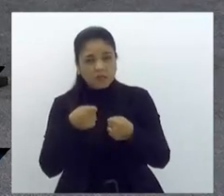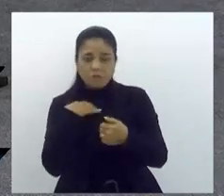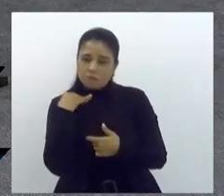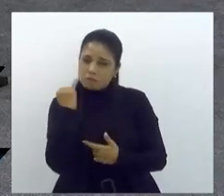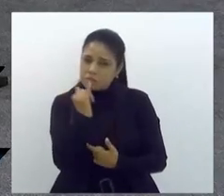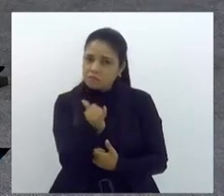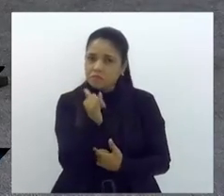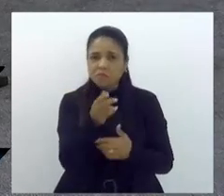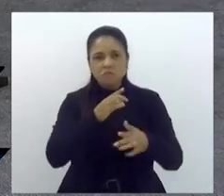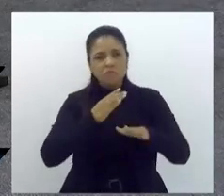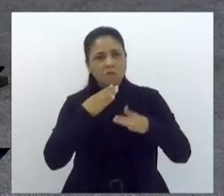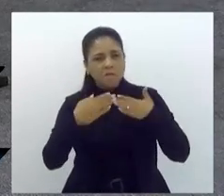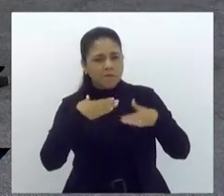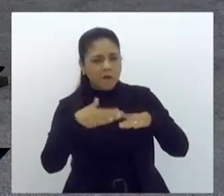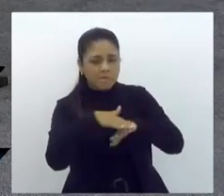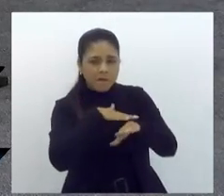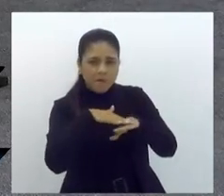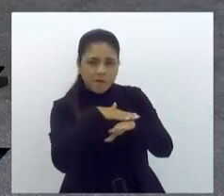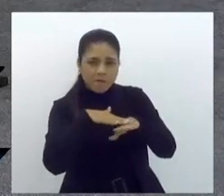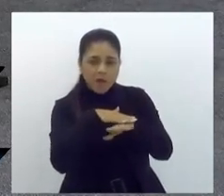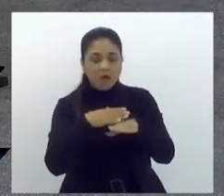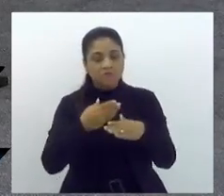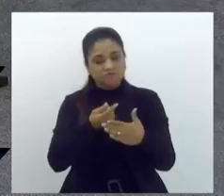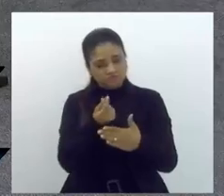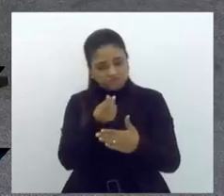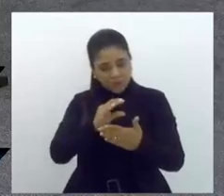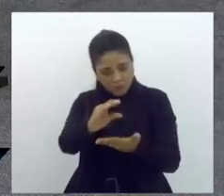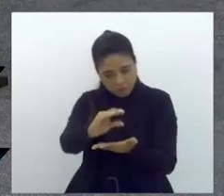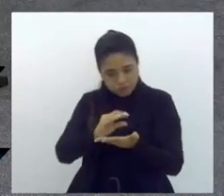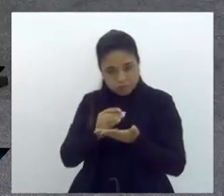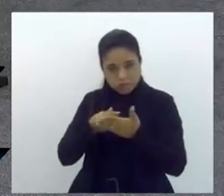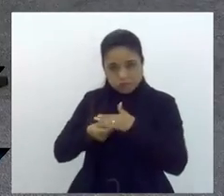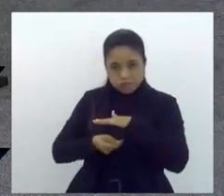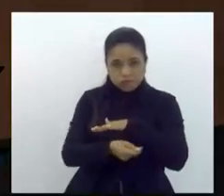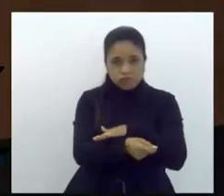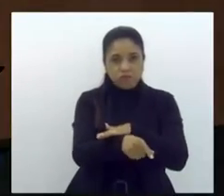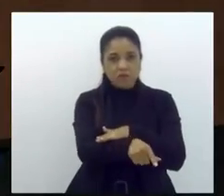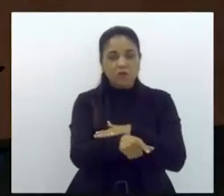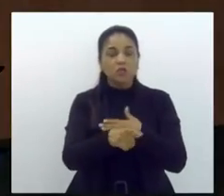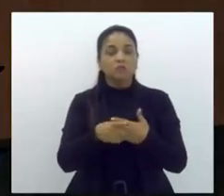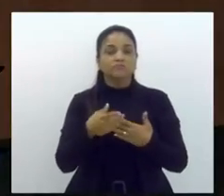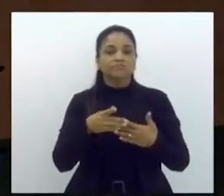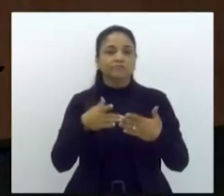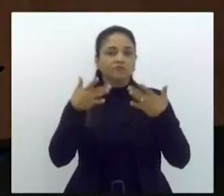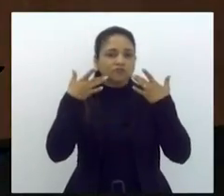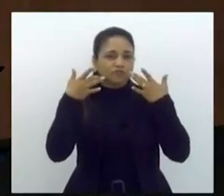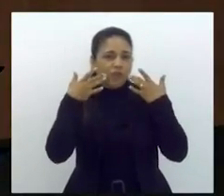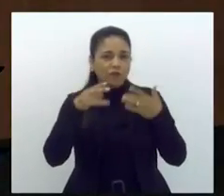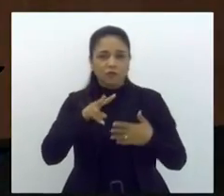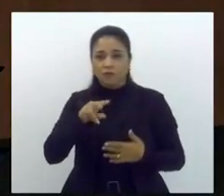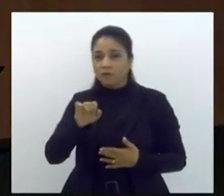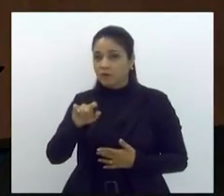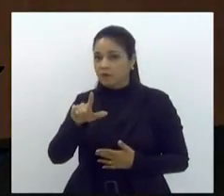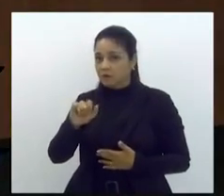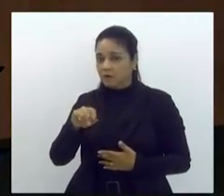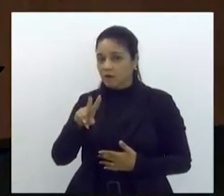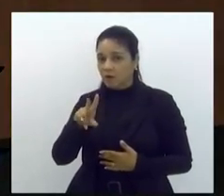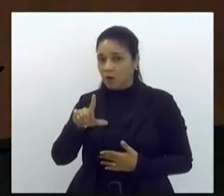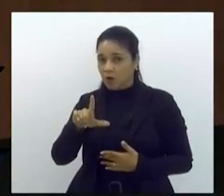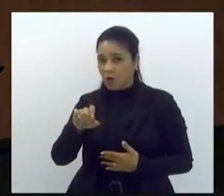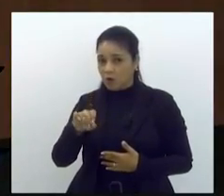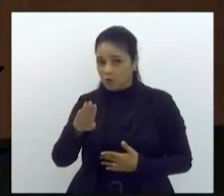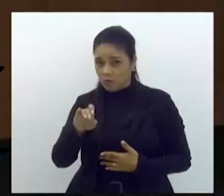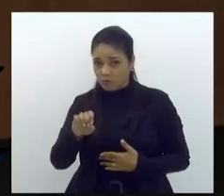necessidade da gente viabilizar recursos para recuperação do Villa Lobos vamos estar também fazendo uma visita